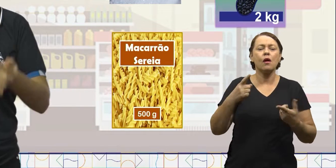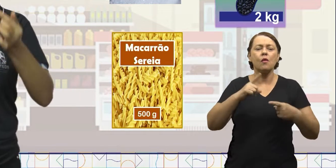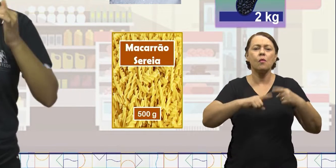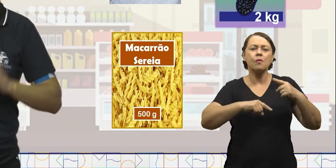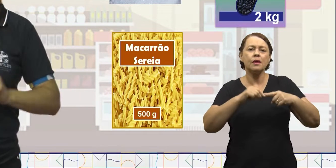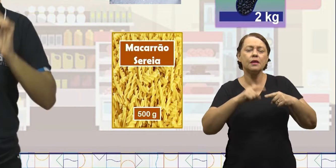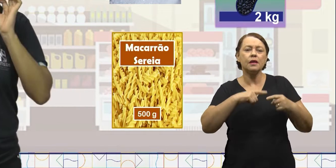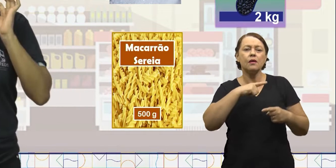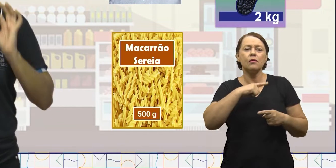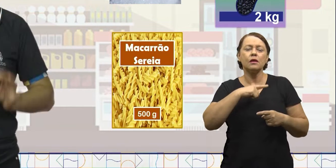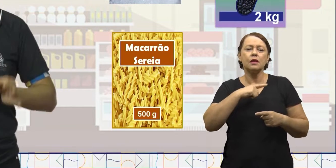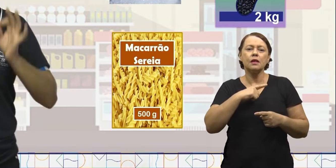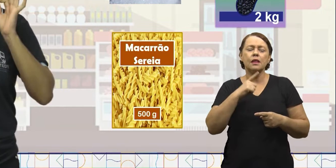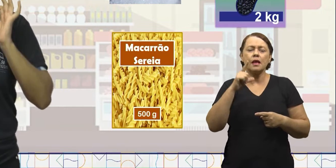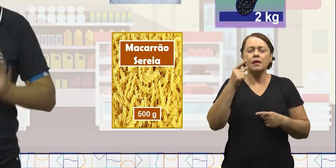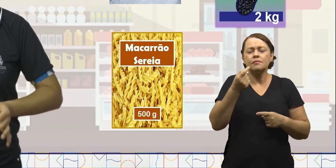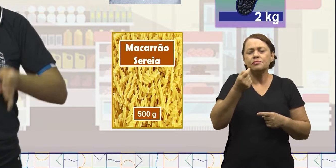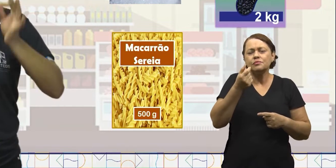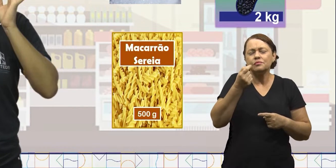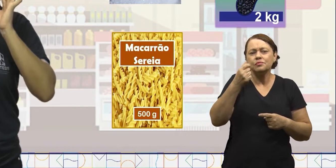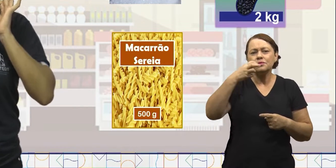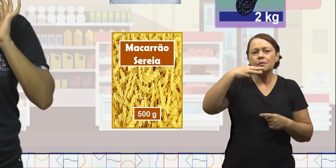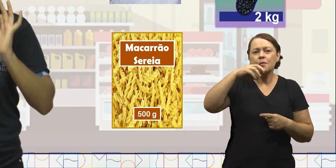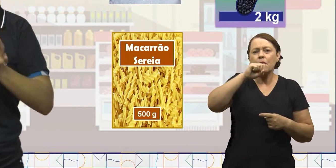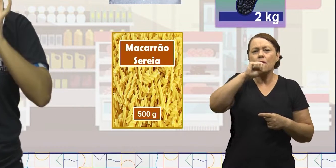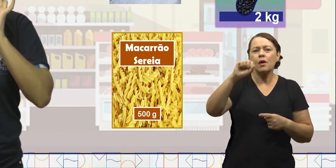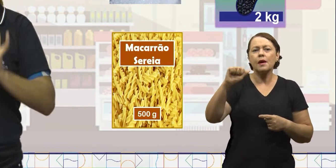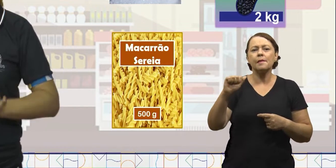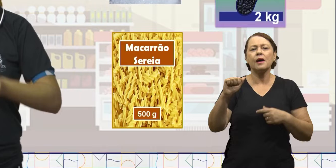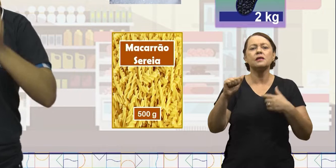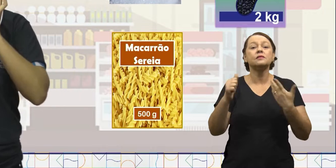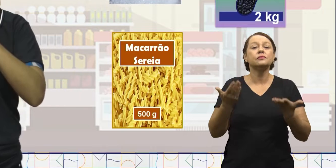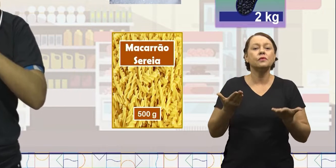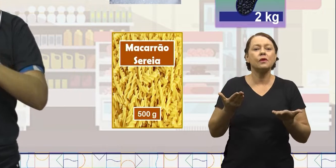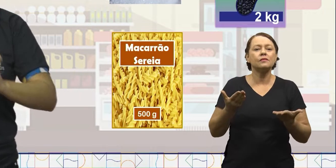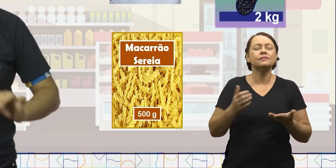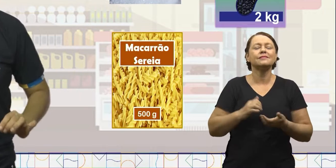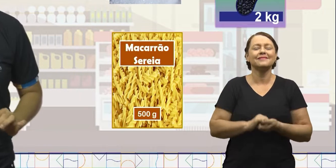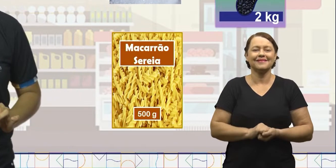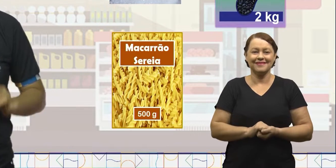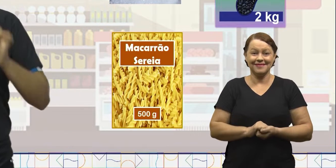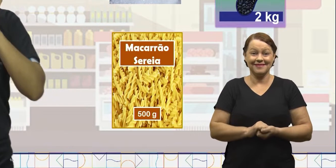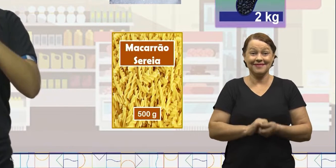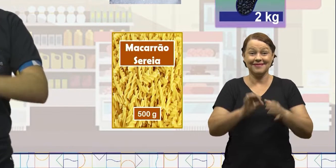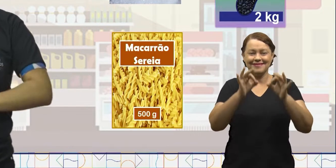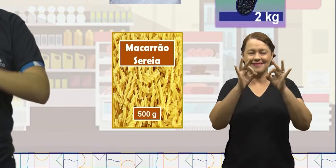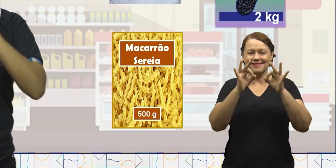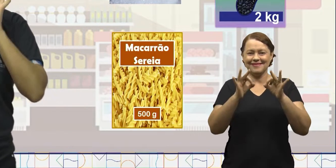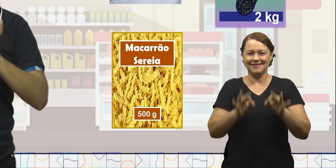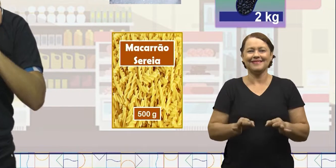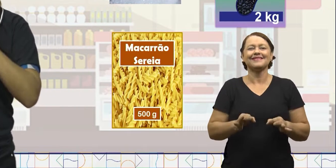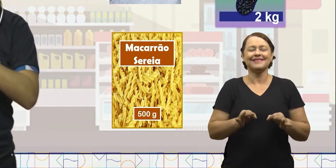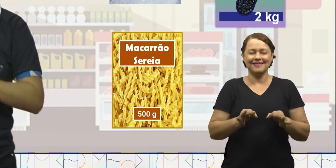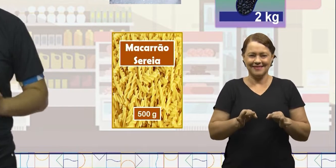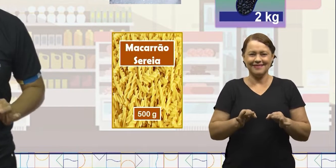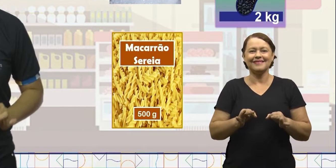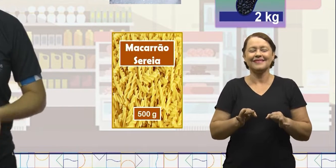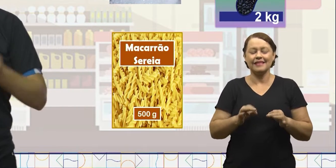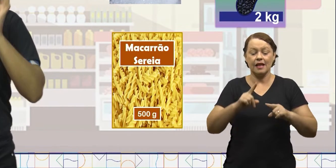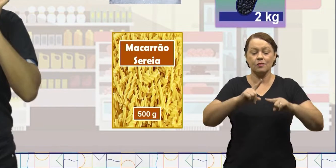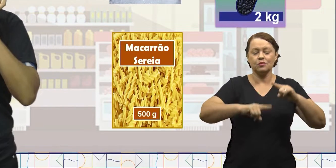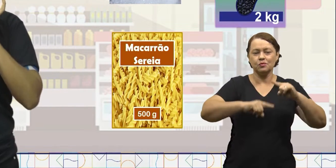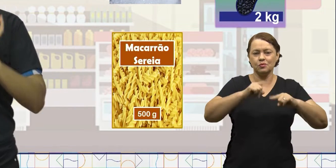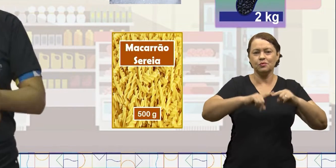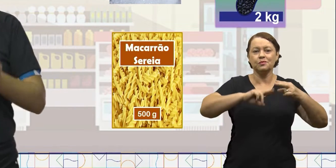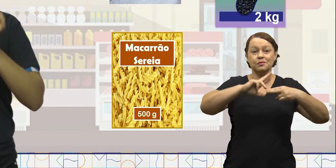E qual é o produto que tem a menor massa entre eles? Isso,